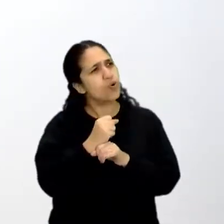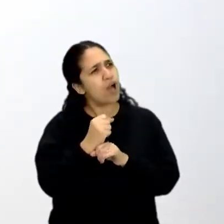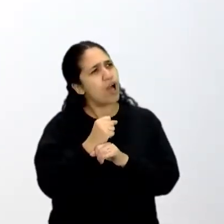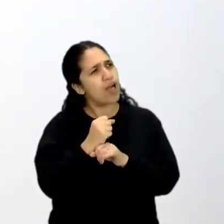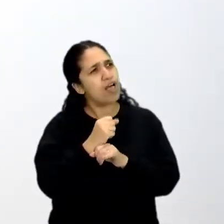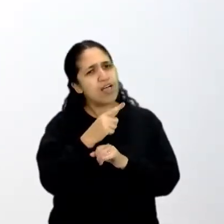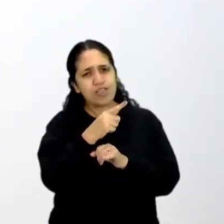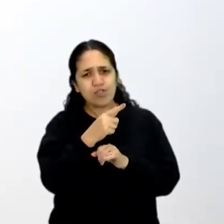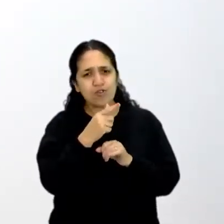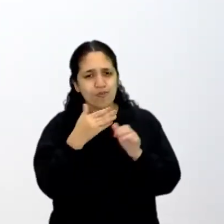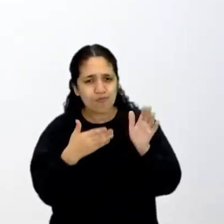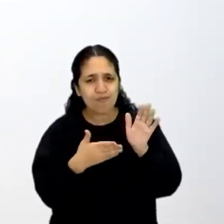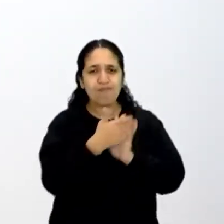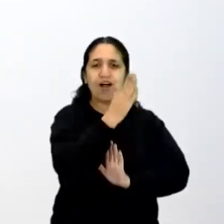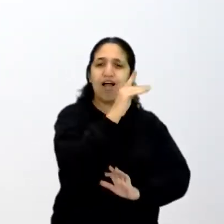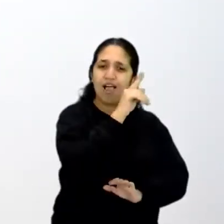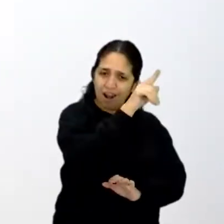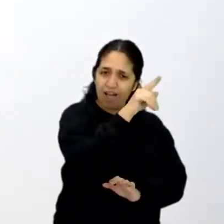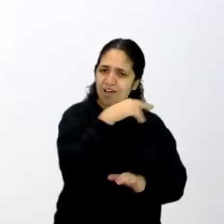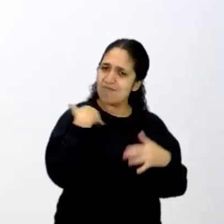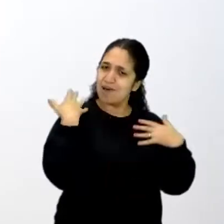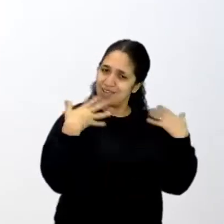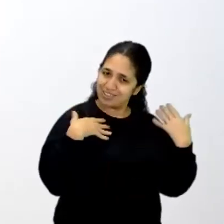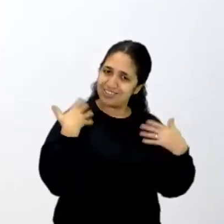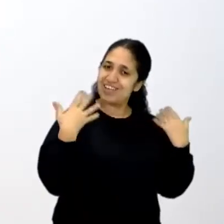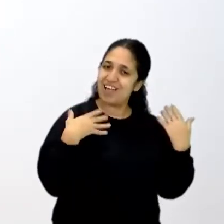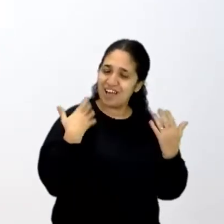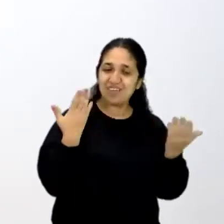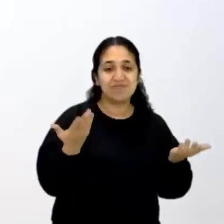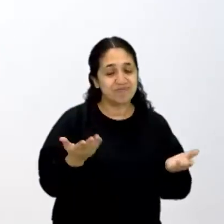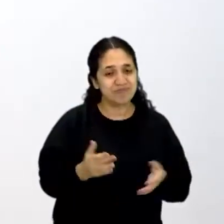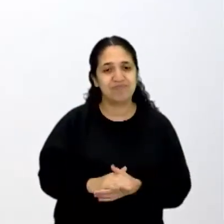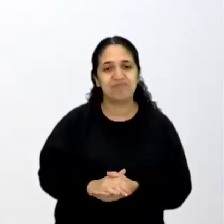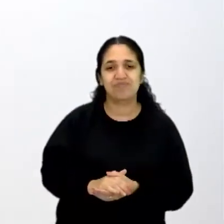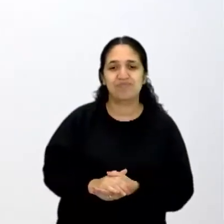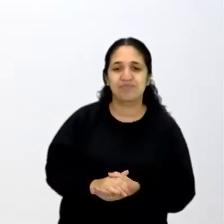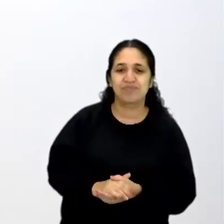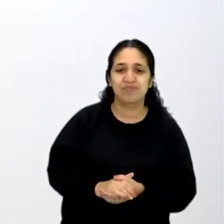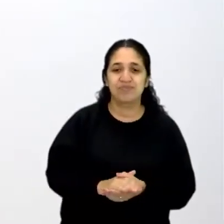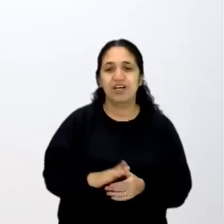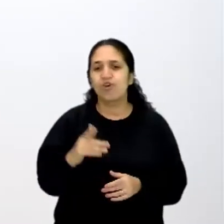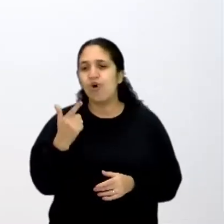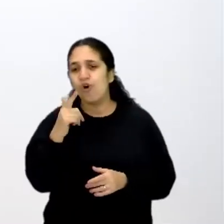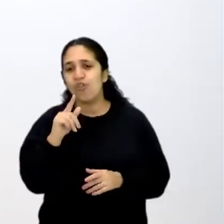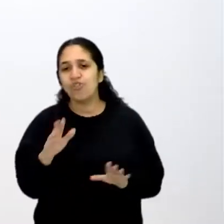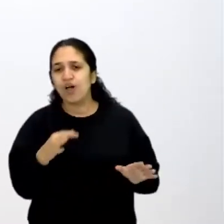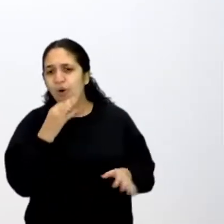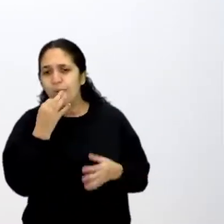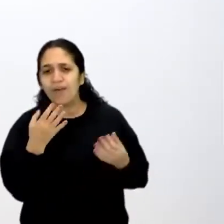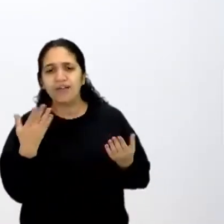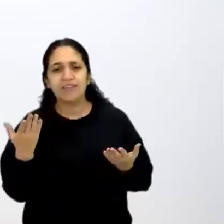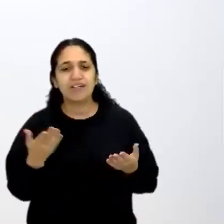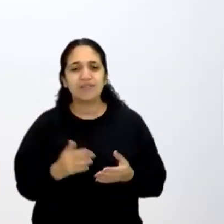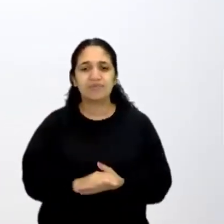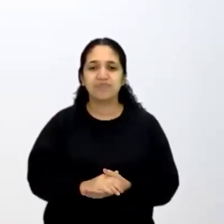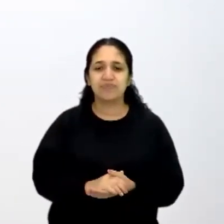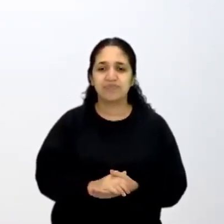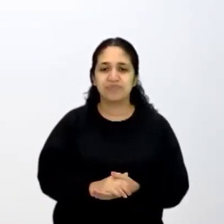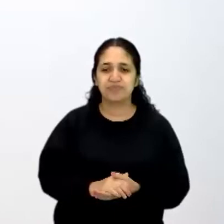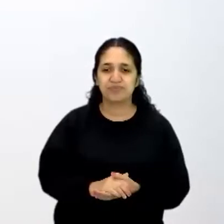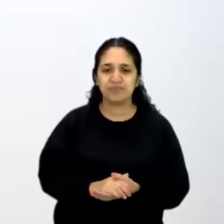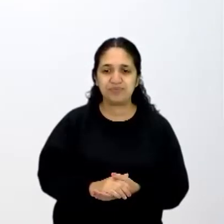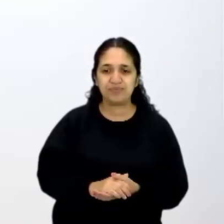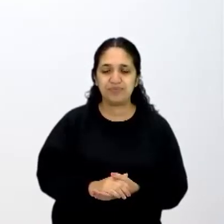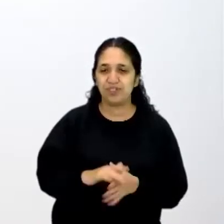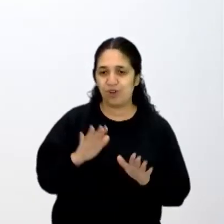conseguir ter esse turismo aí no espaço, tá bom? Deixa eu ver o que eu posso mais comentar para vocês aqui.